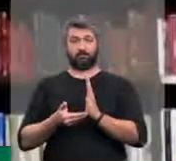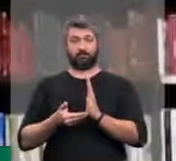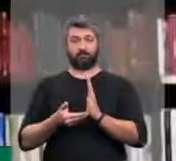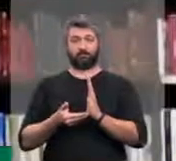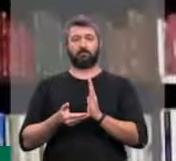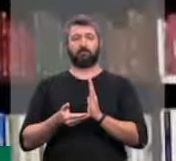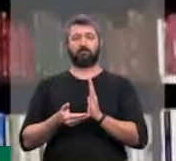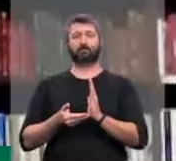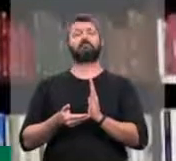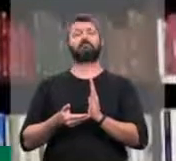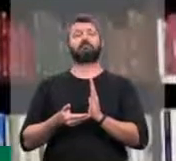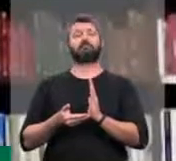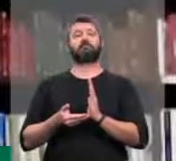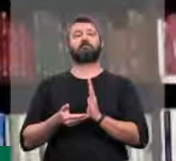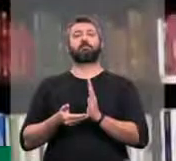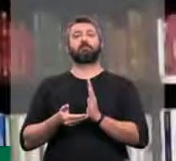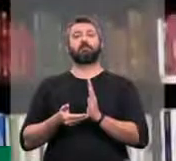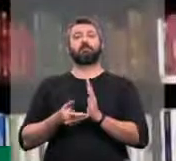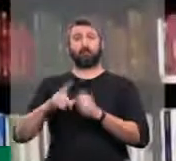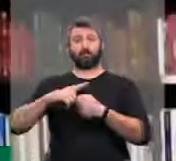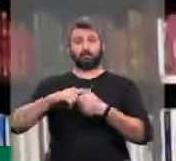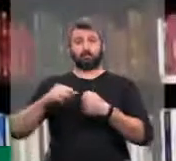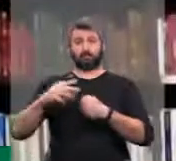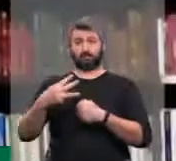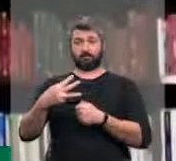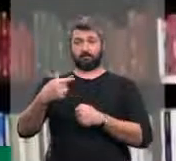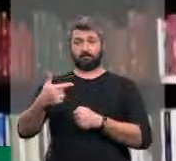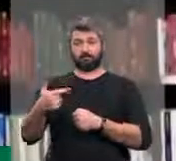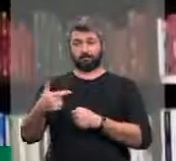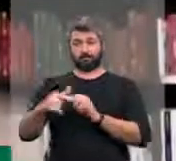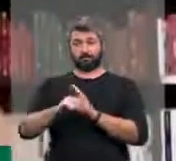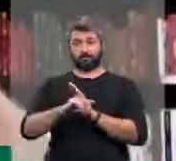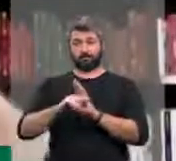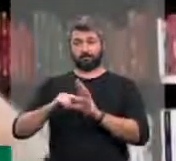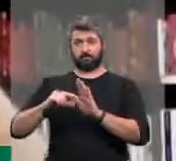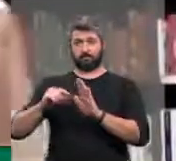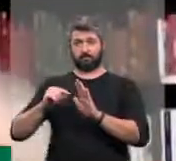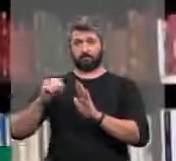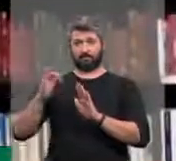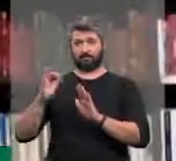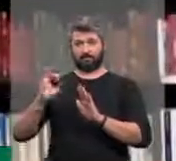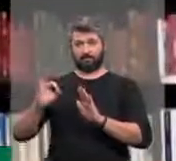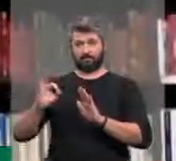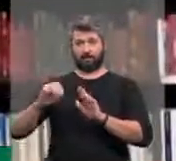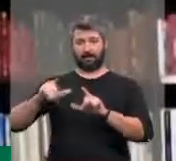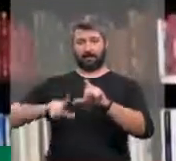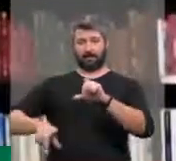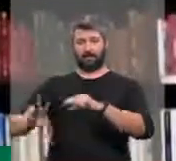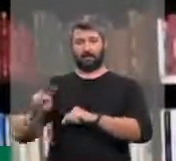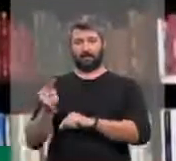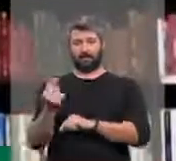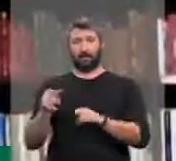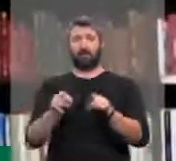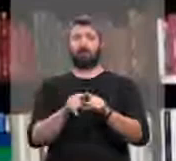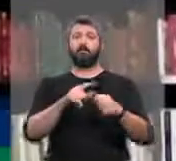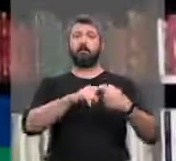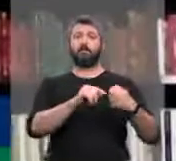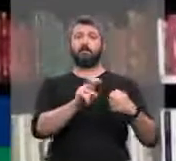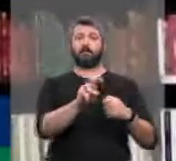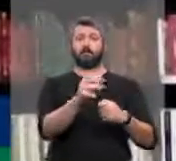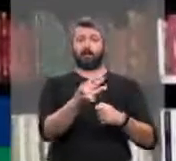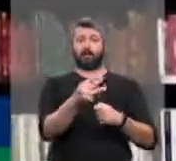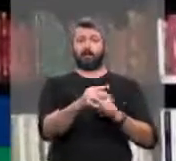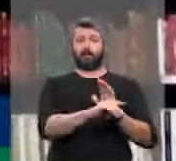regimento interno da Câmara dos Deputados, artigo 32, inciso 10, a linha H, e artigo 53,